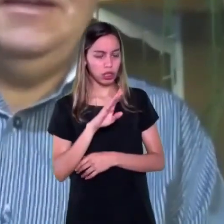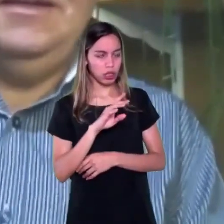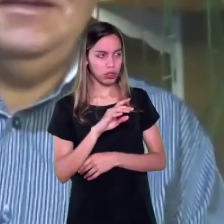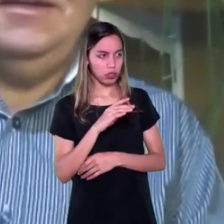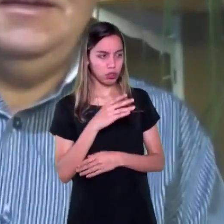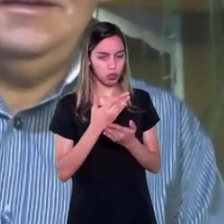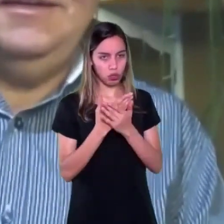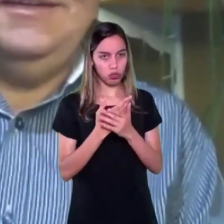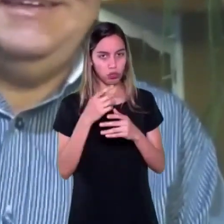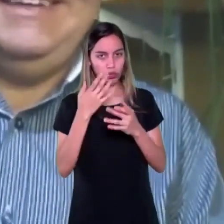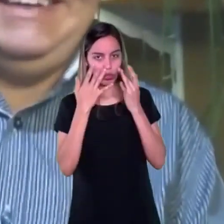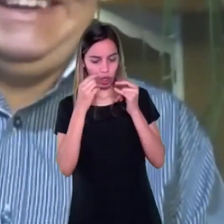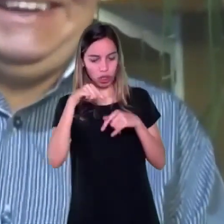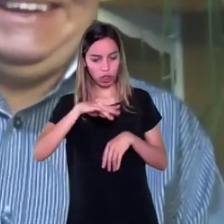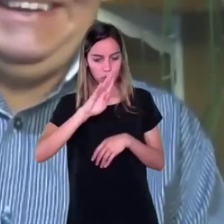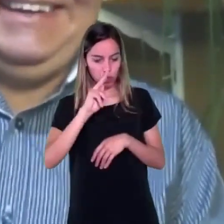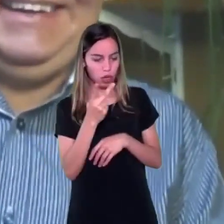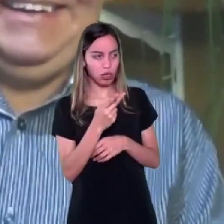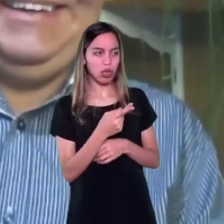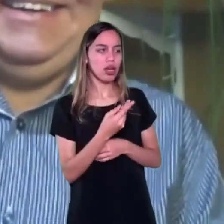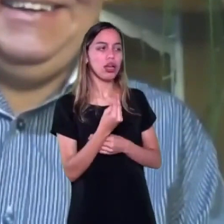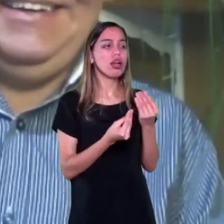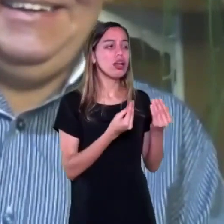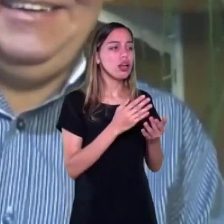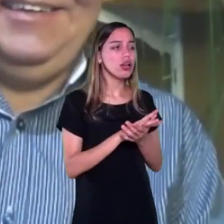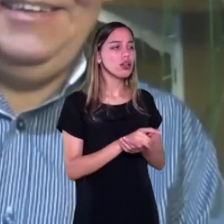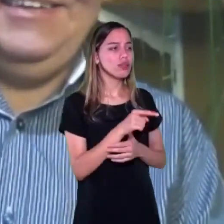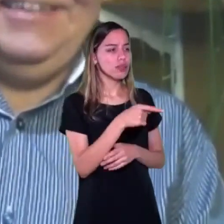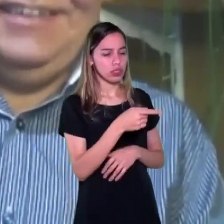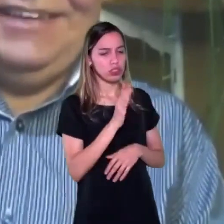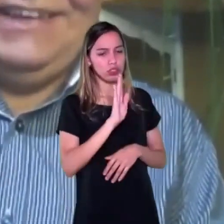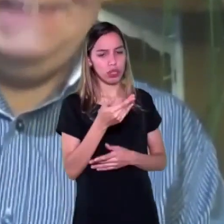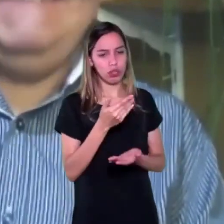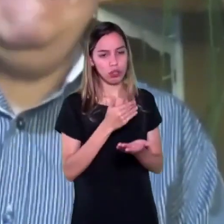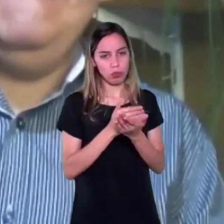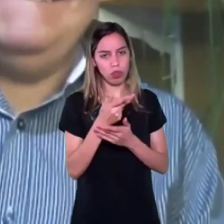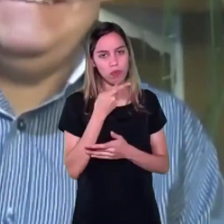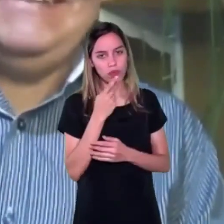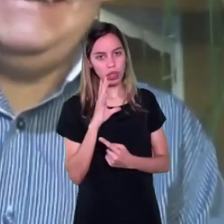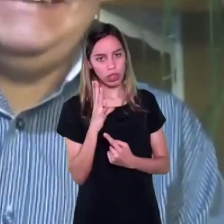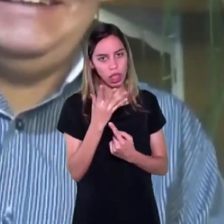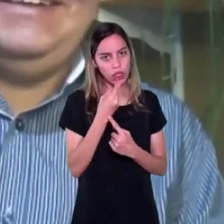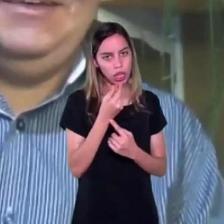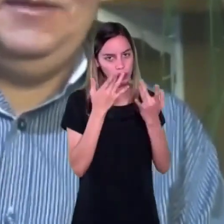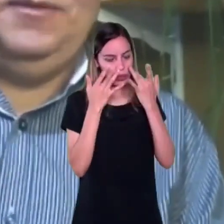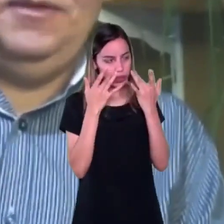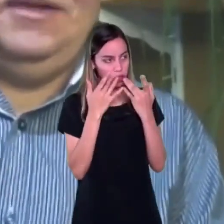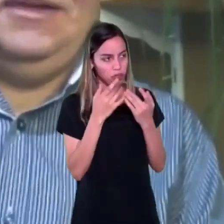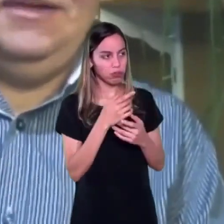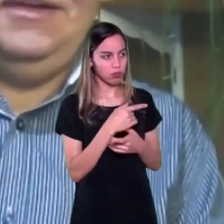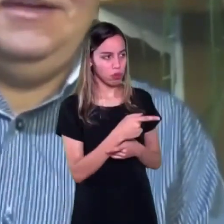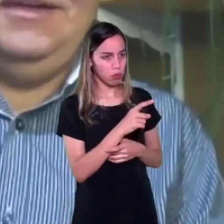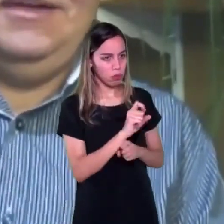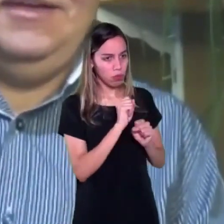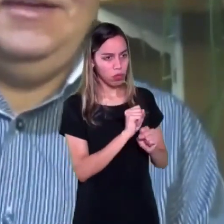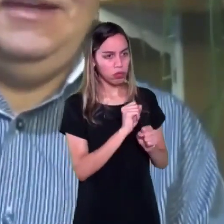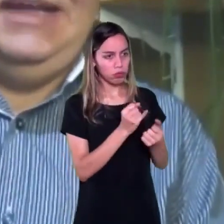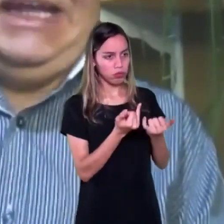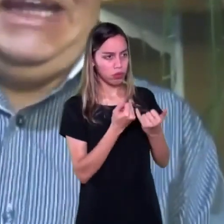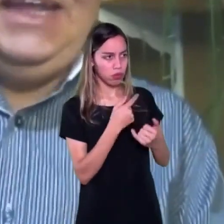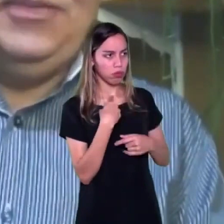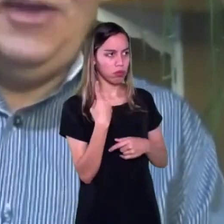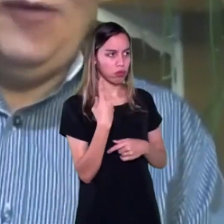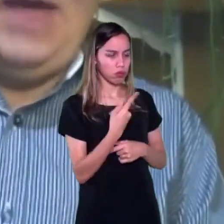gente já entrou aí no assunto das artes cênicas, conta um pouquinho, né, da sua trajetória